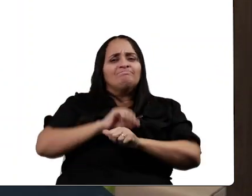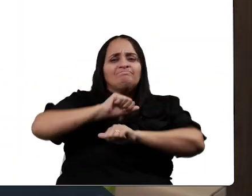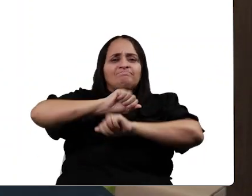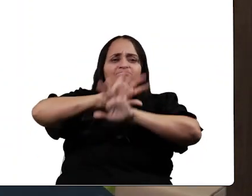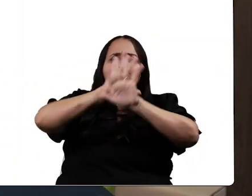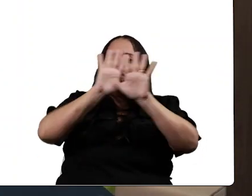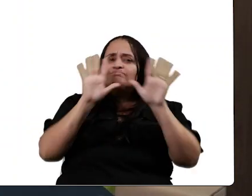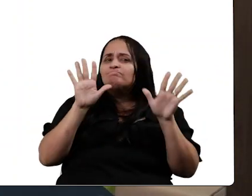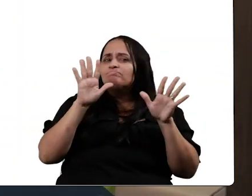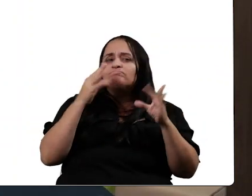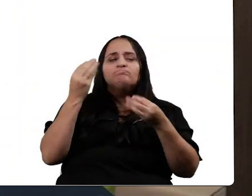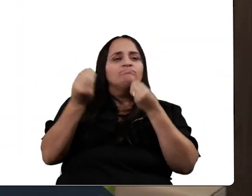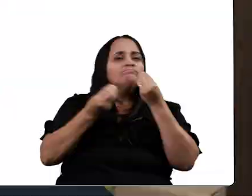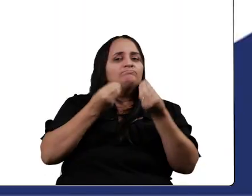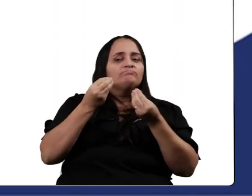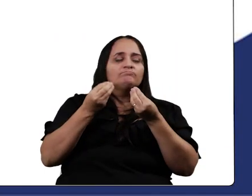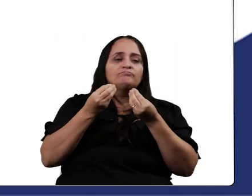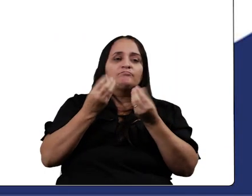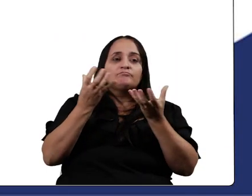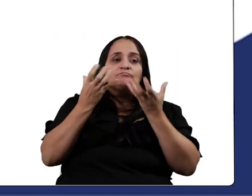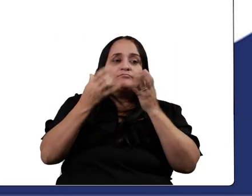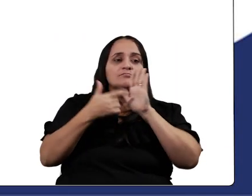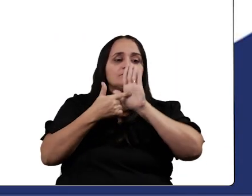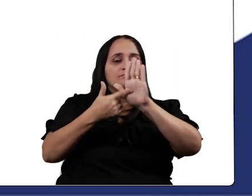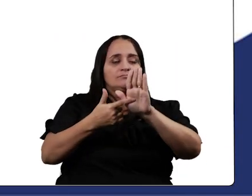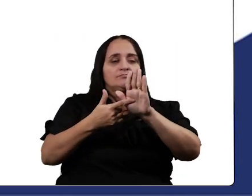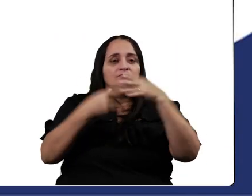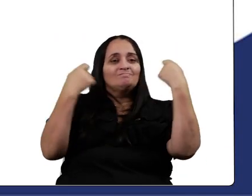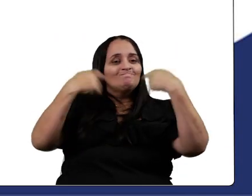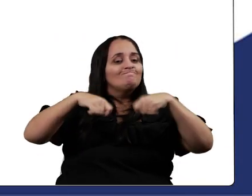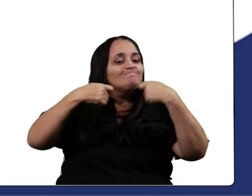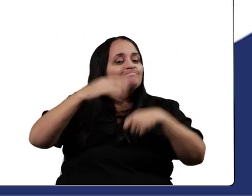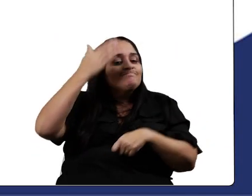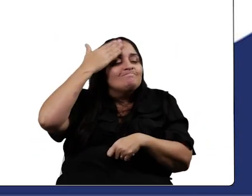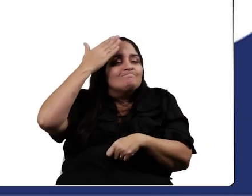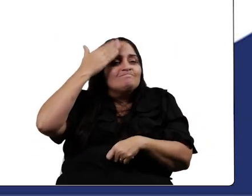é vender esse produto. Então, você precisa